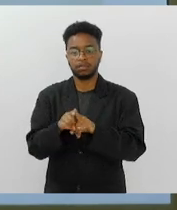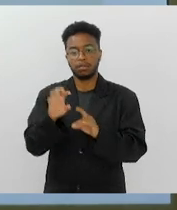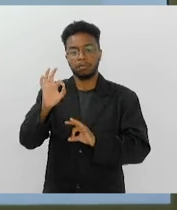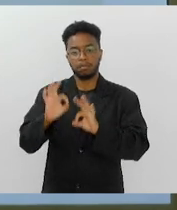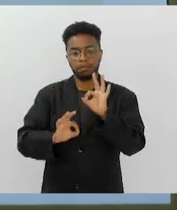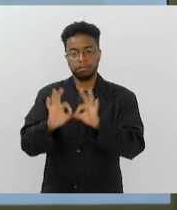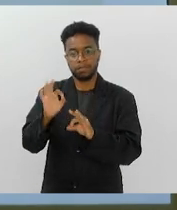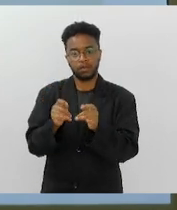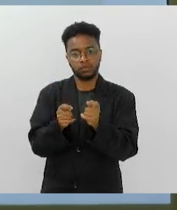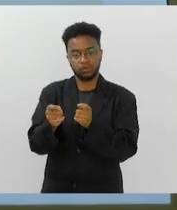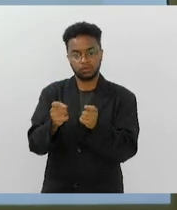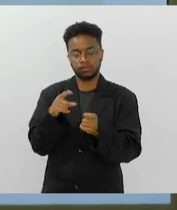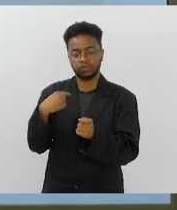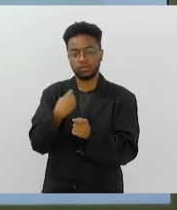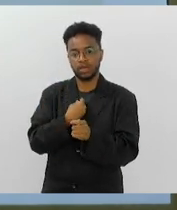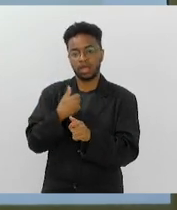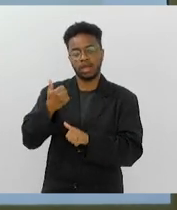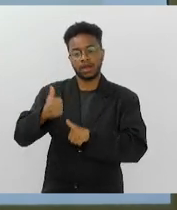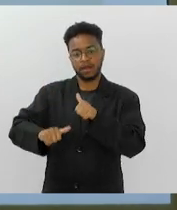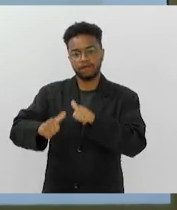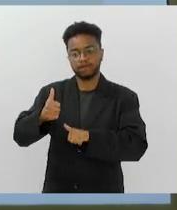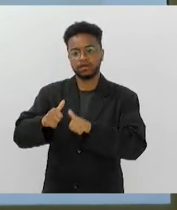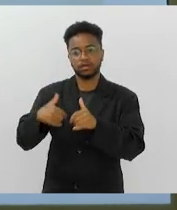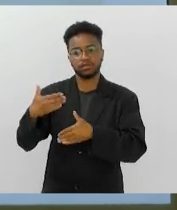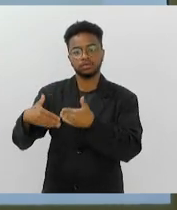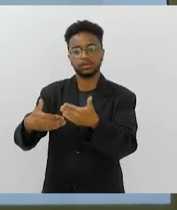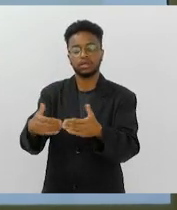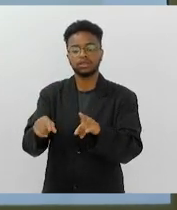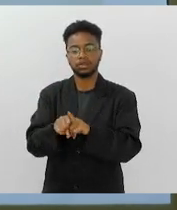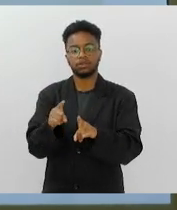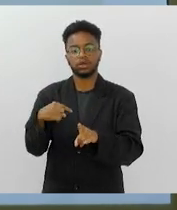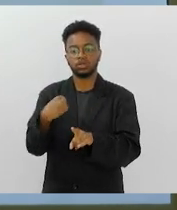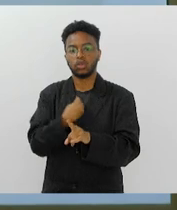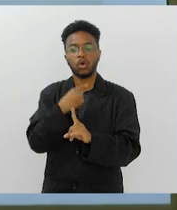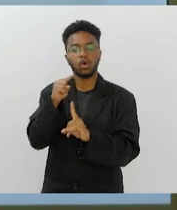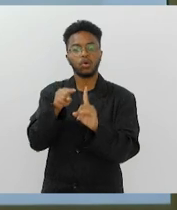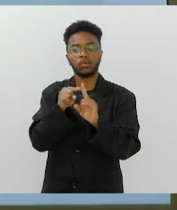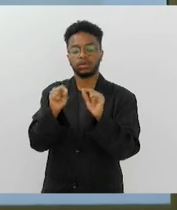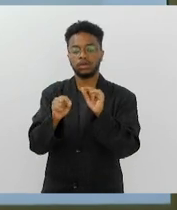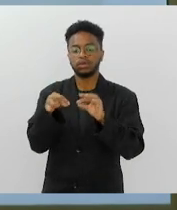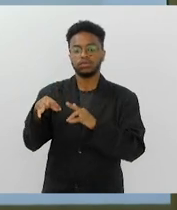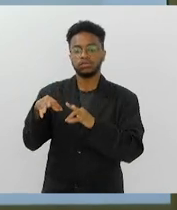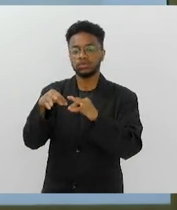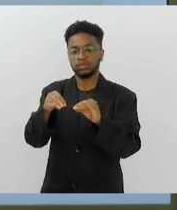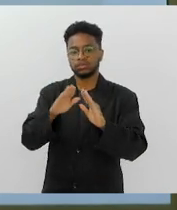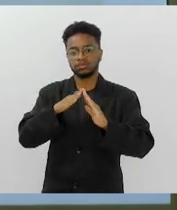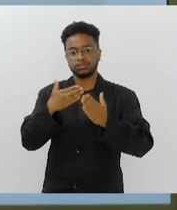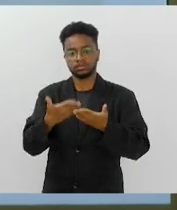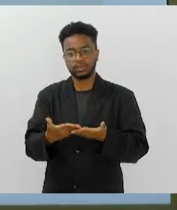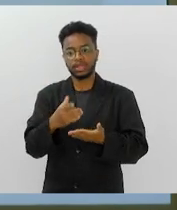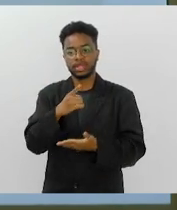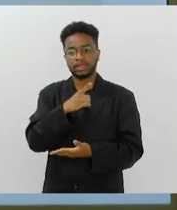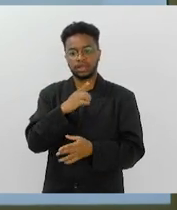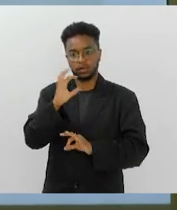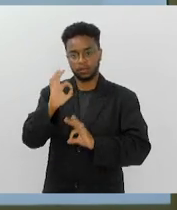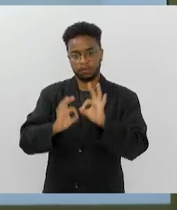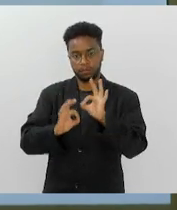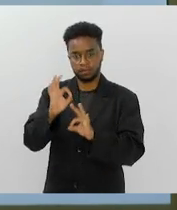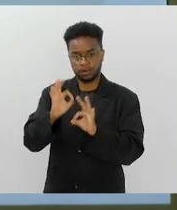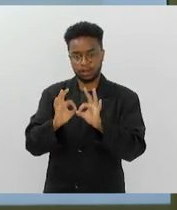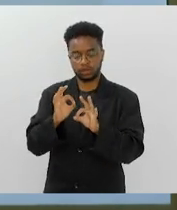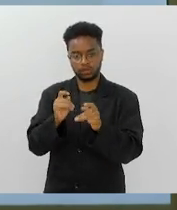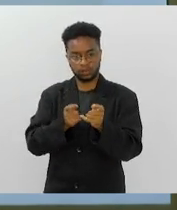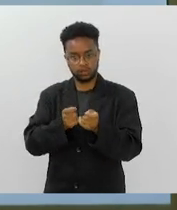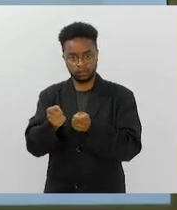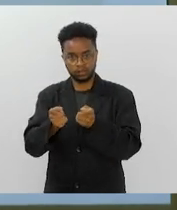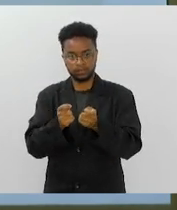gente vem acompanhando. O nosso objetivo é que 100% das escolas tenham o plano de contingência. Recentemente, no início de agosto, a gente